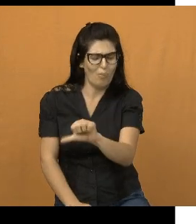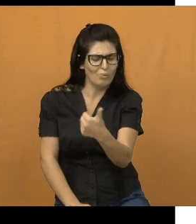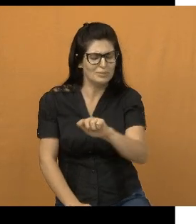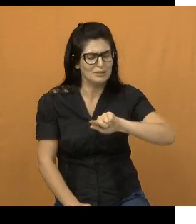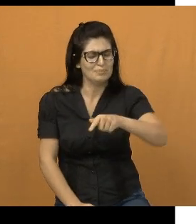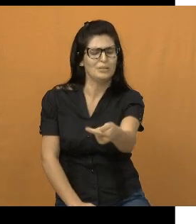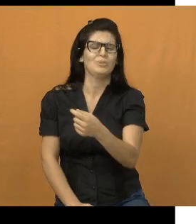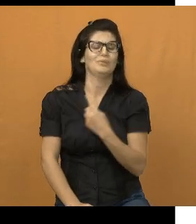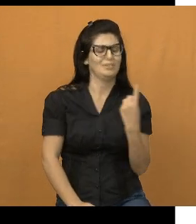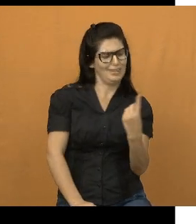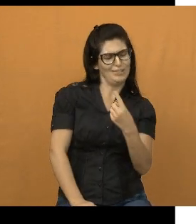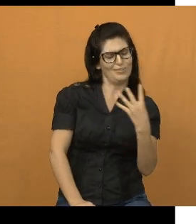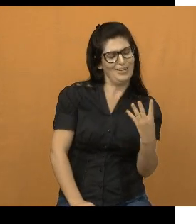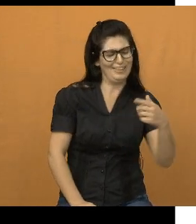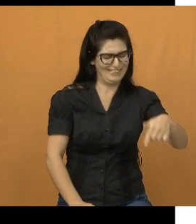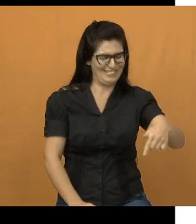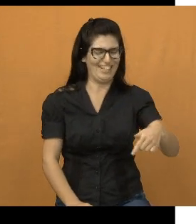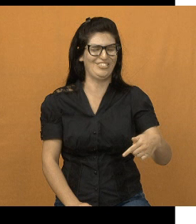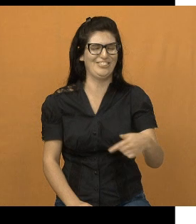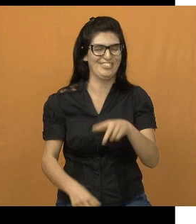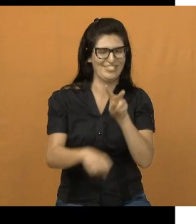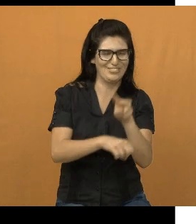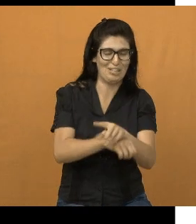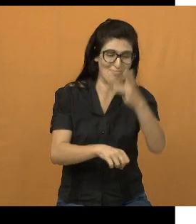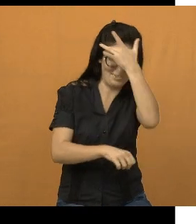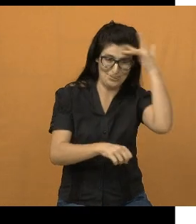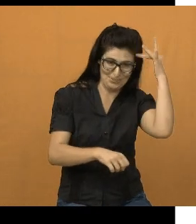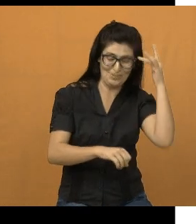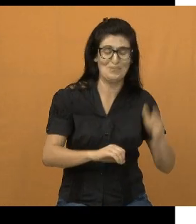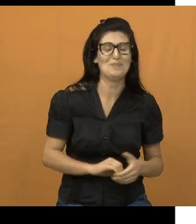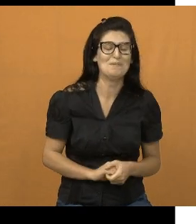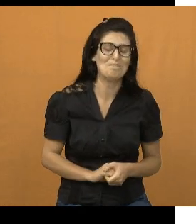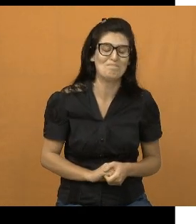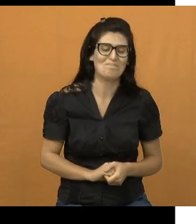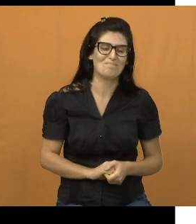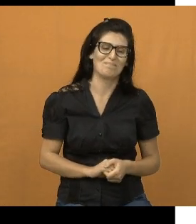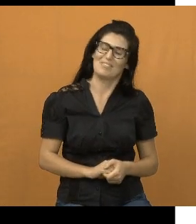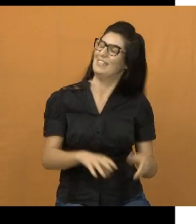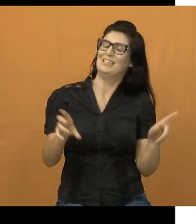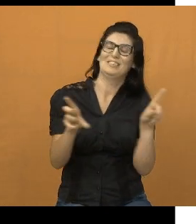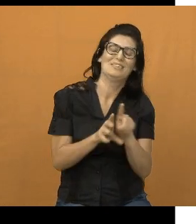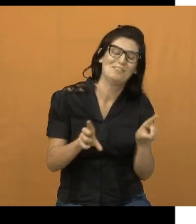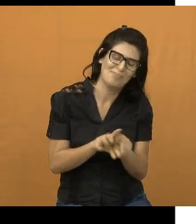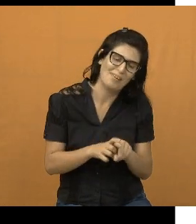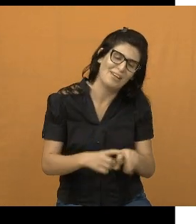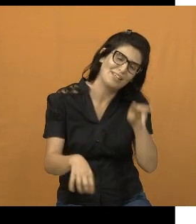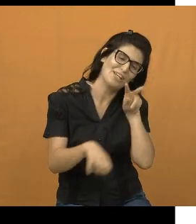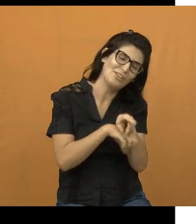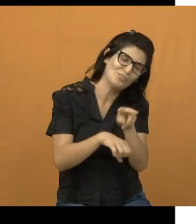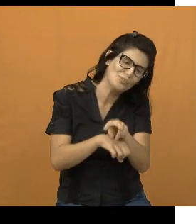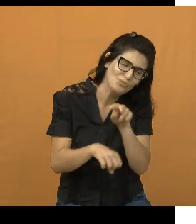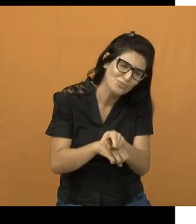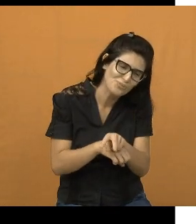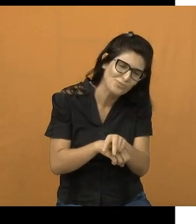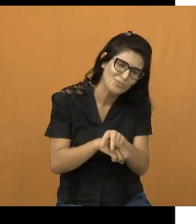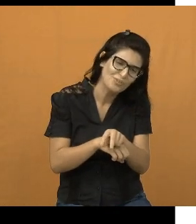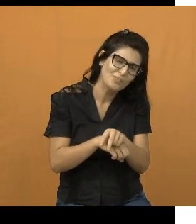11.147 atendimentos, e nas unidades de suporte avançado que se localizam na UPA